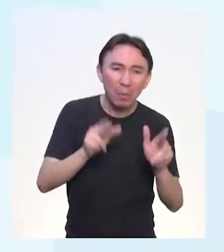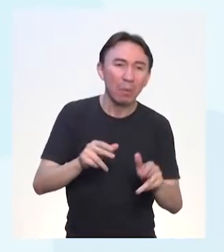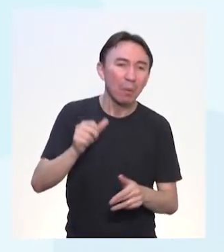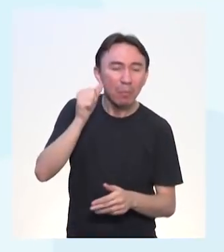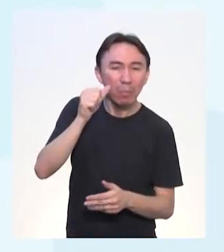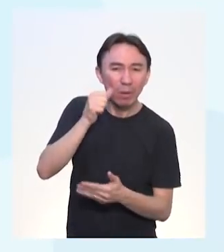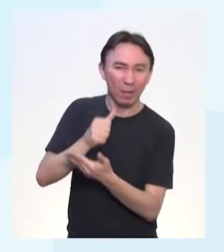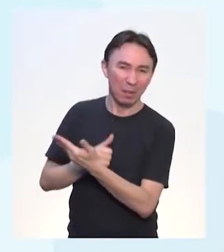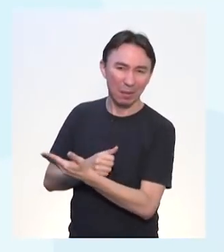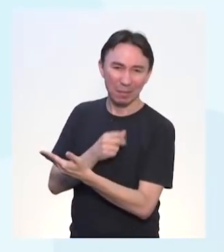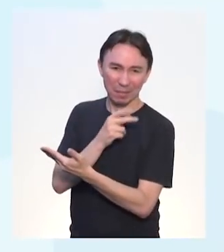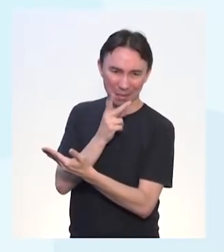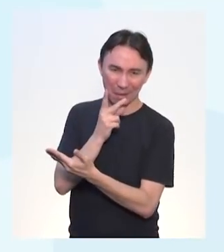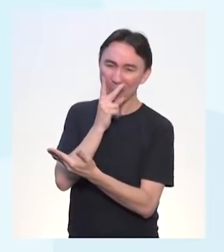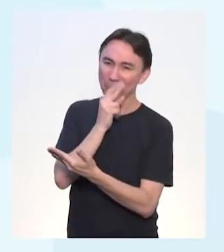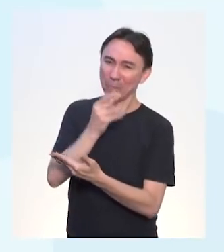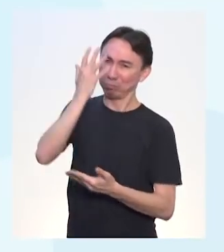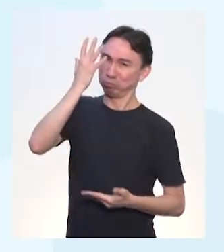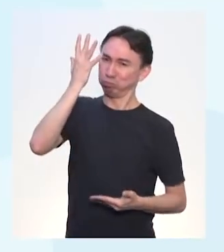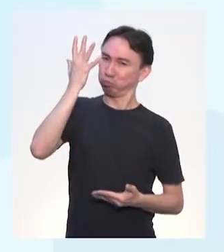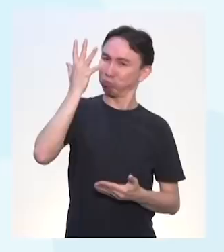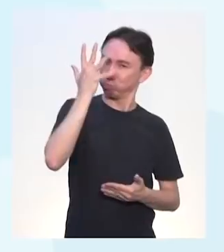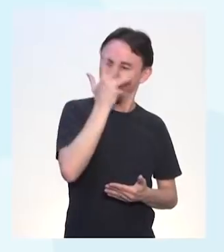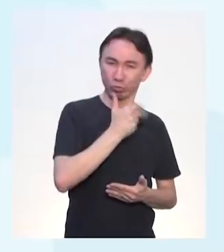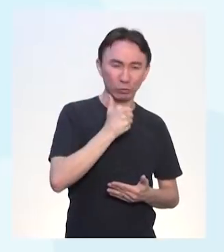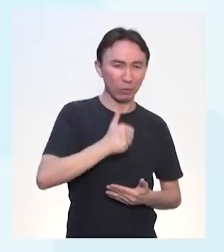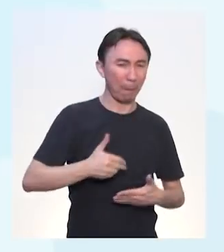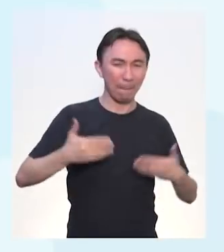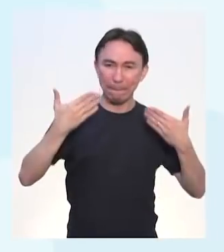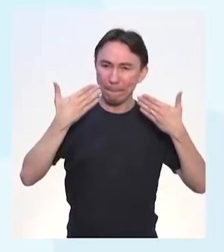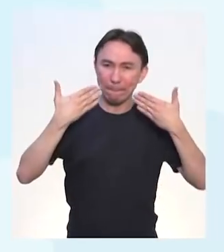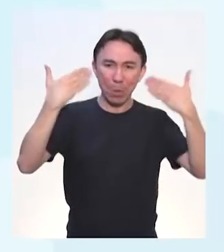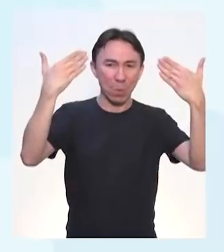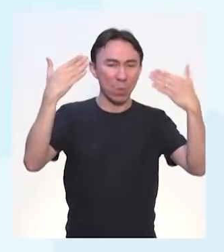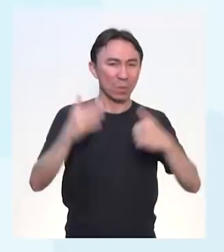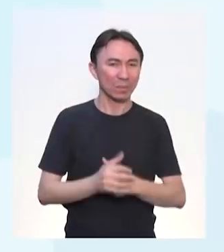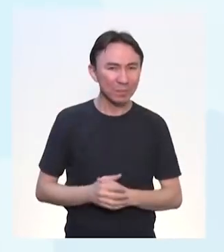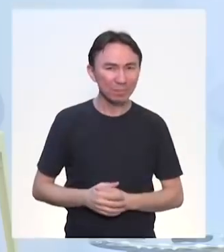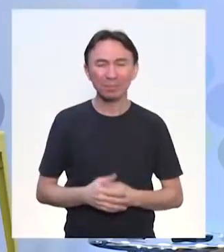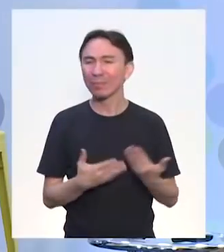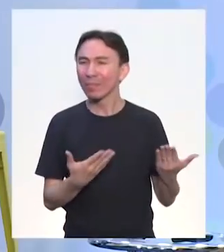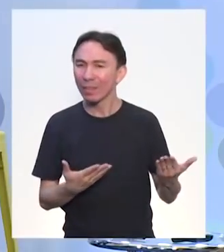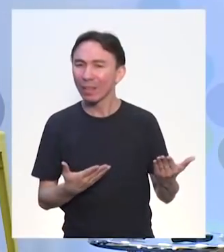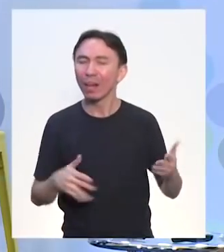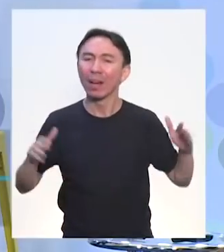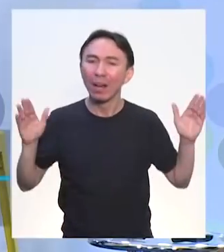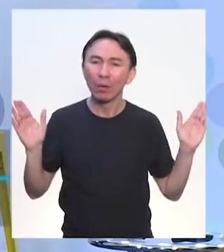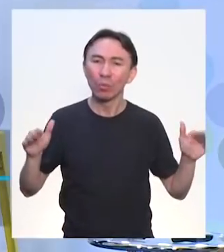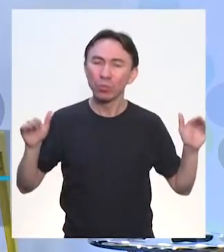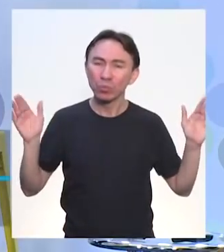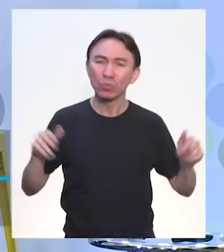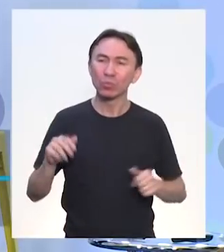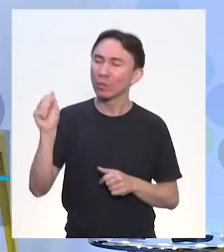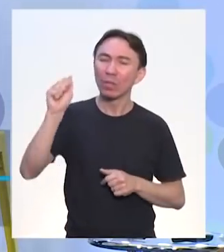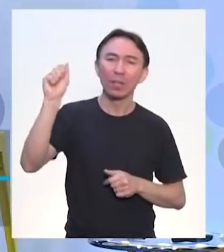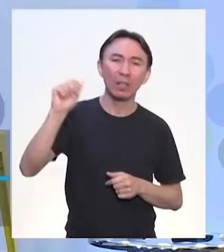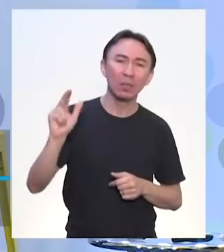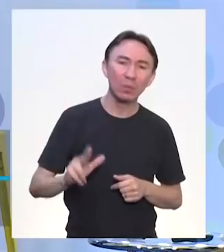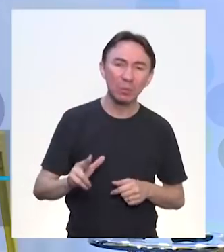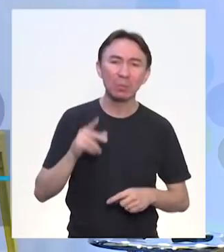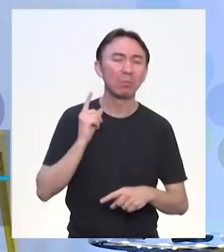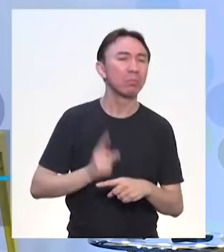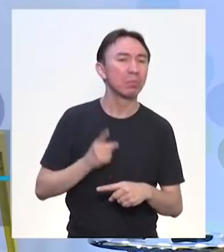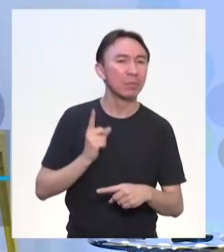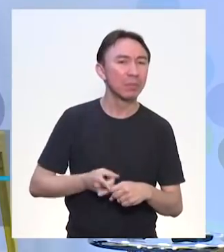beleza da época, a Marlene Dietrich. E por que você está falando do Anjo Azul? O professor, inclusive, ele pode fazer uso